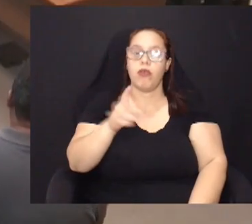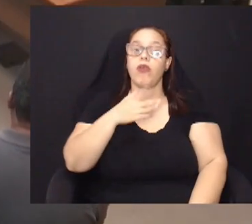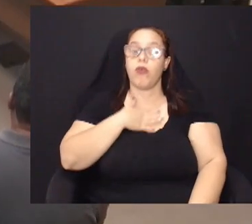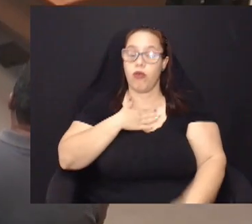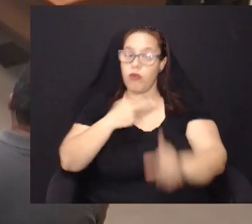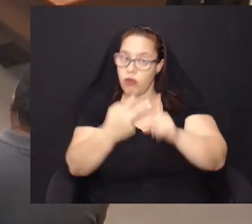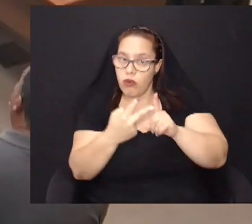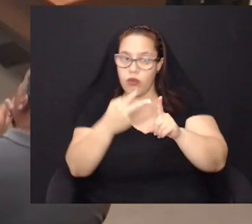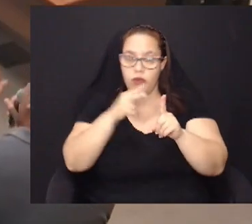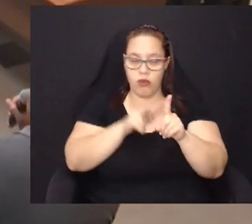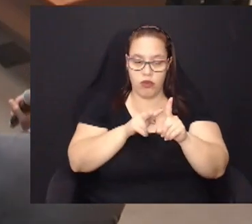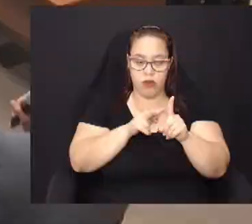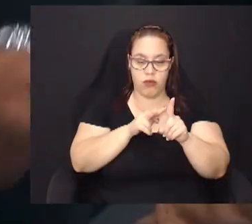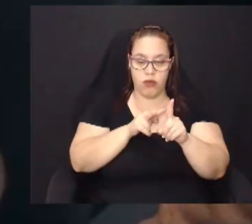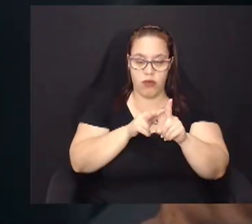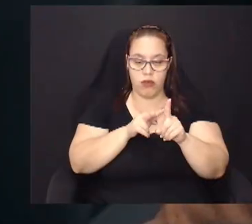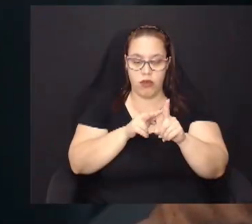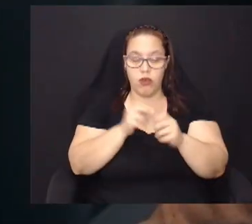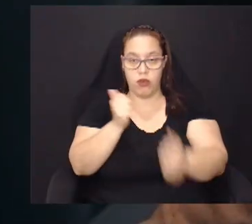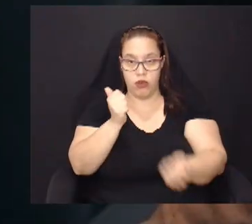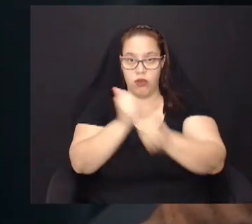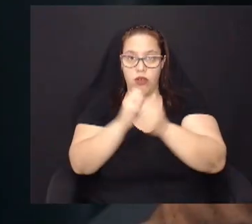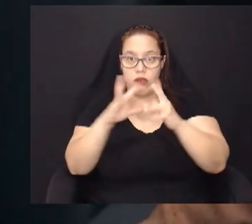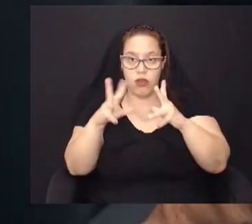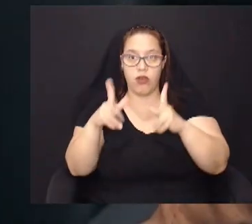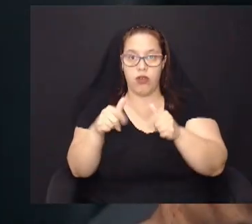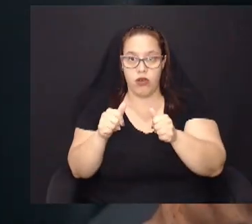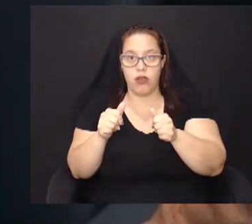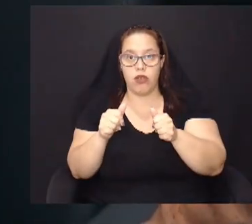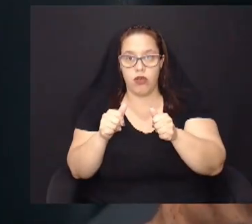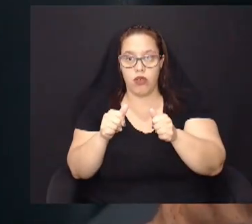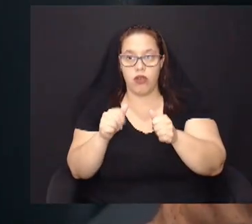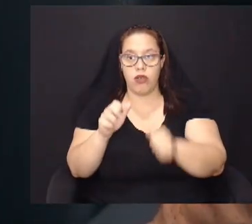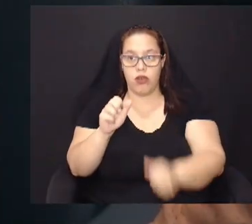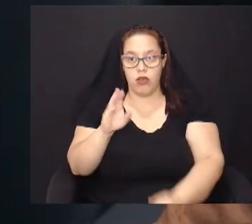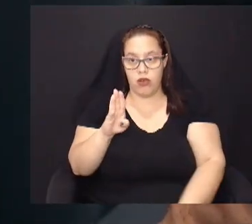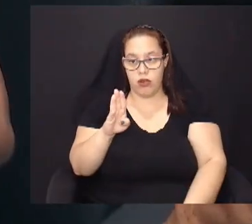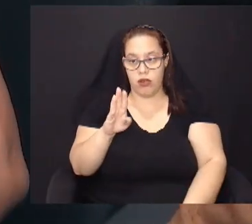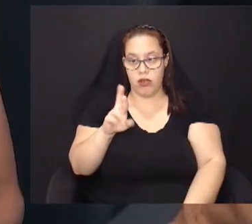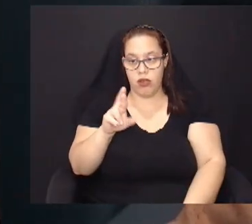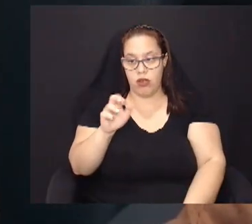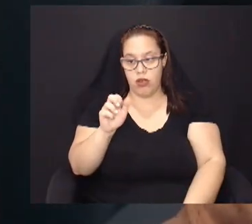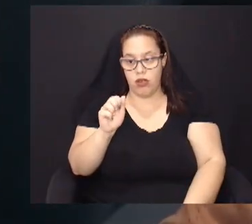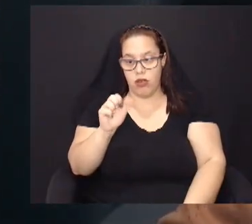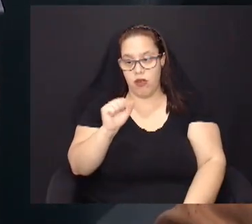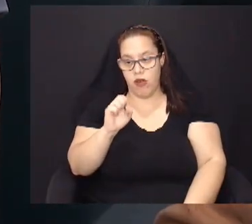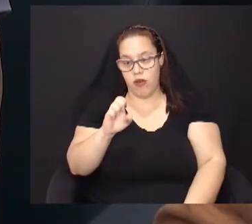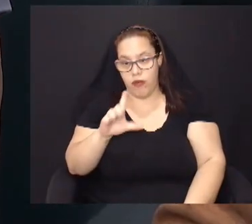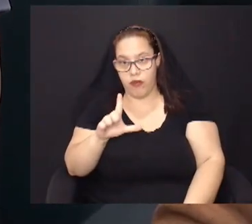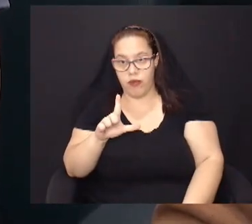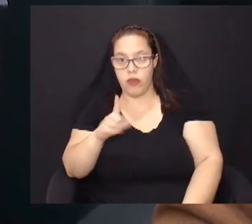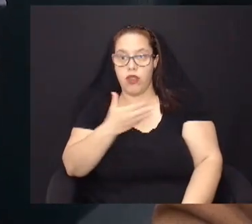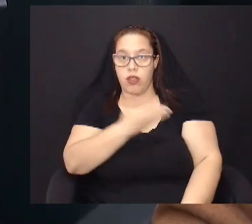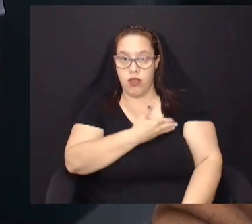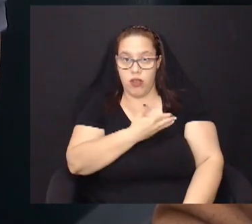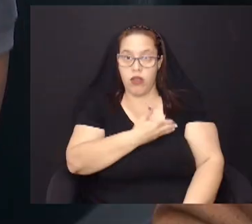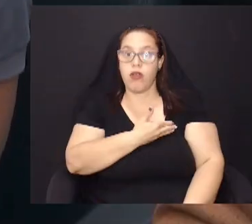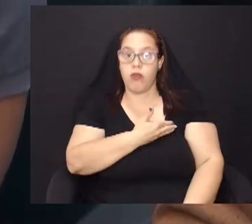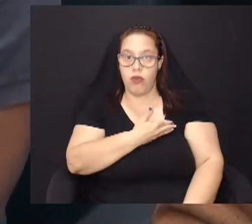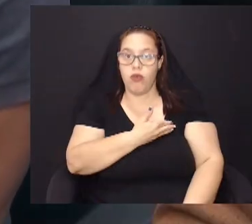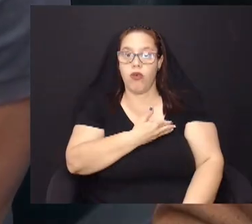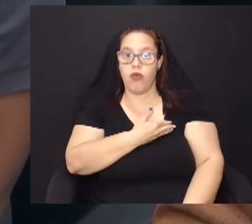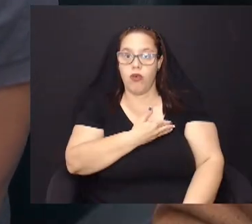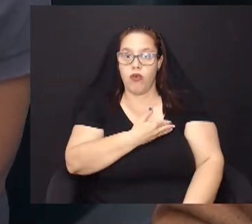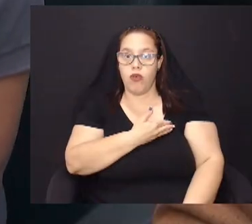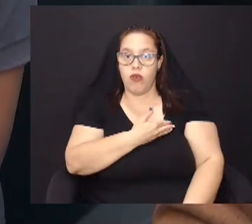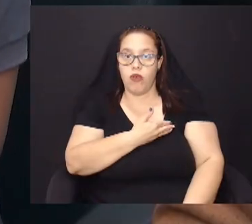vista, até em apoio a todo o pessoal aí da Brasel, de bares e restaurantes, e também ao meu colega aí que preside de uma